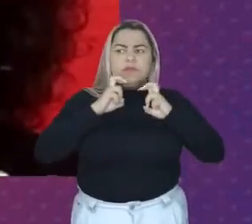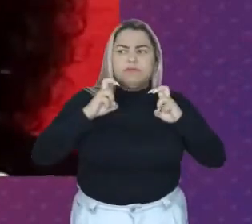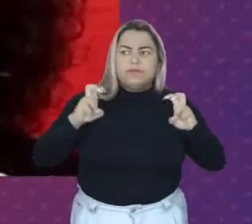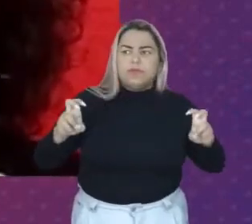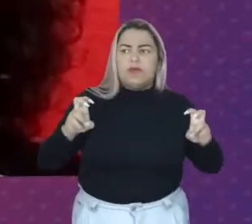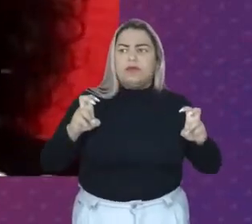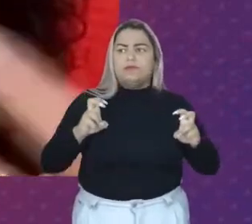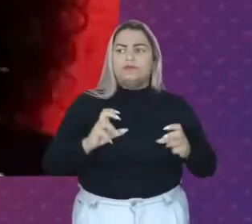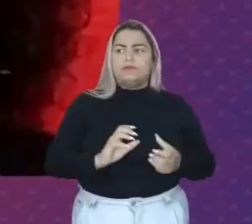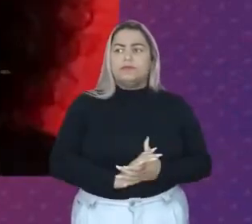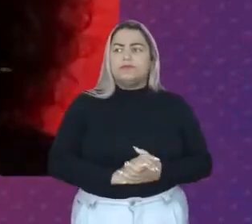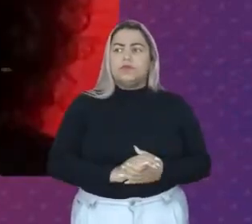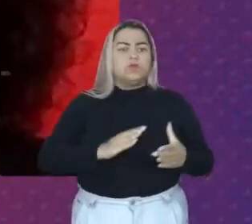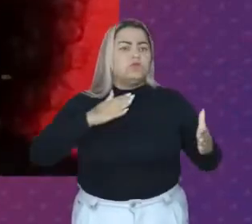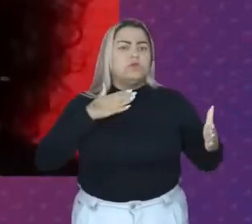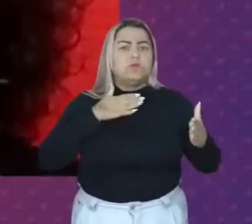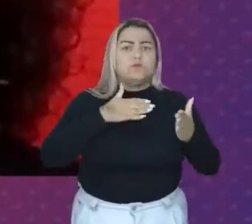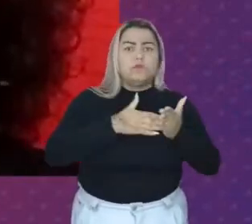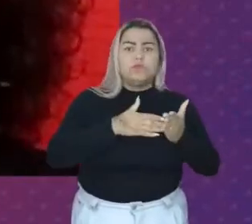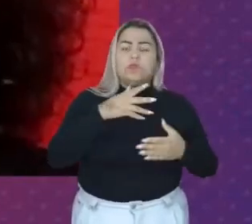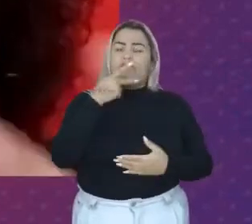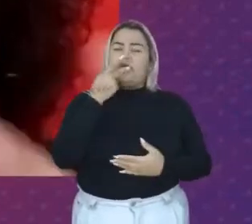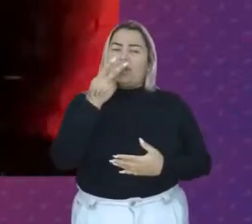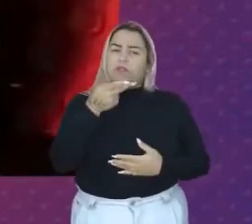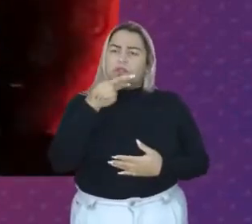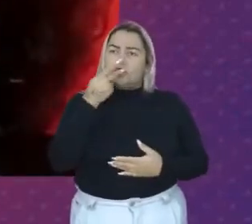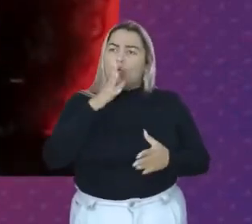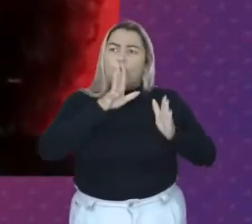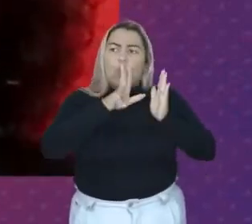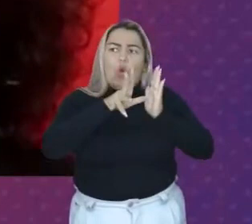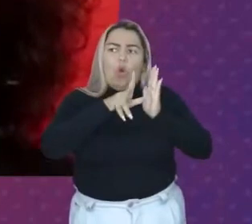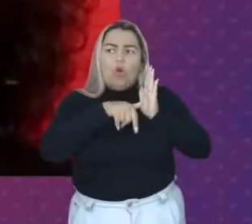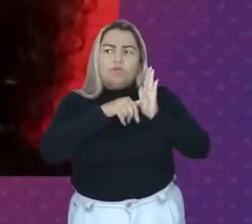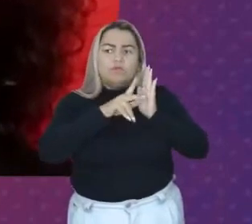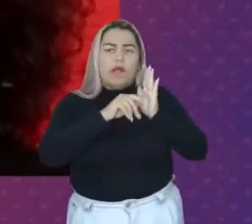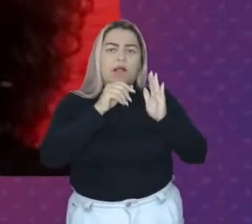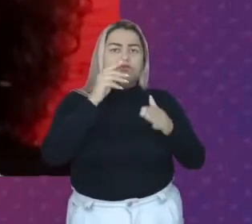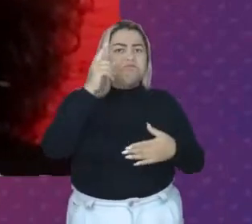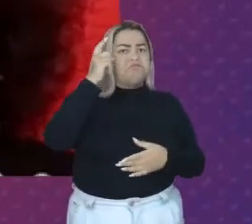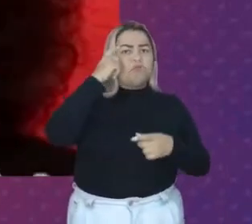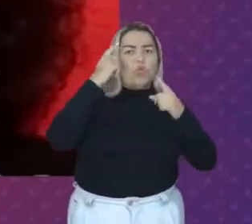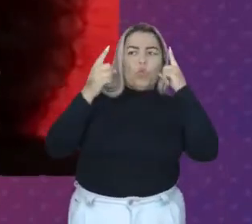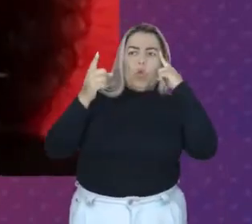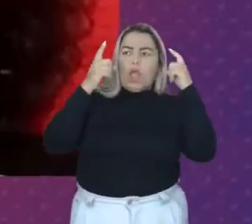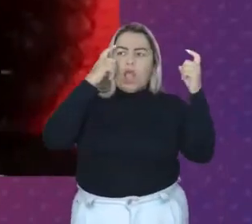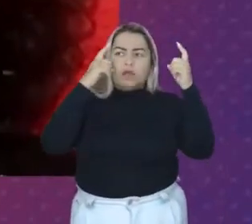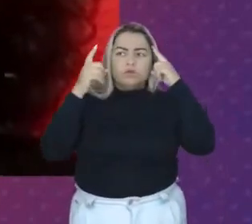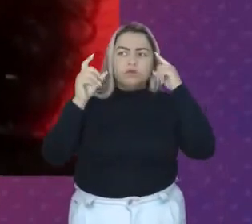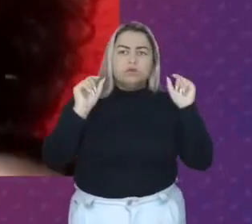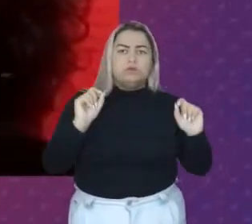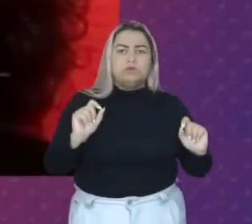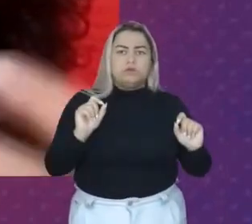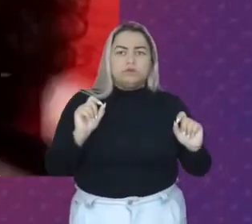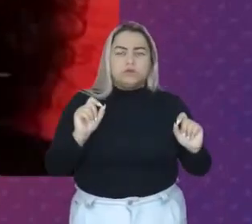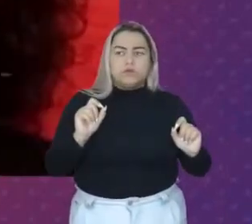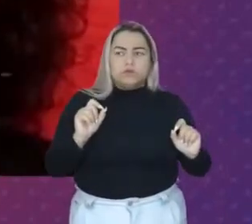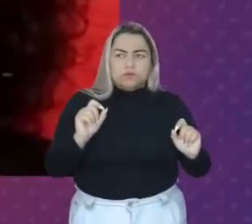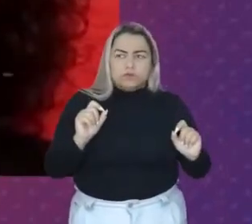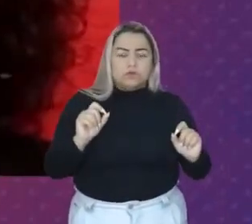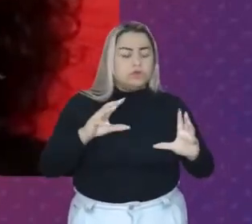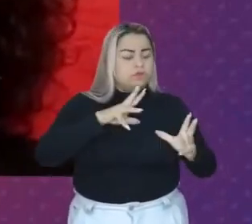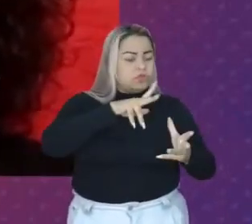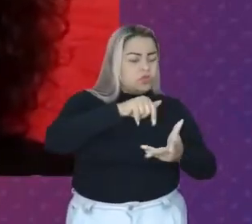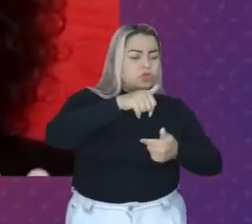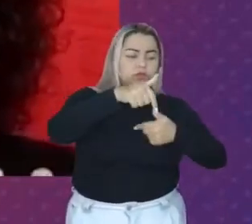com você, te interromper quando você está falando, roubar suas ideias. Isso é muito comum, além do mundo do